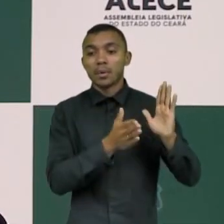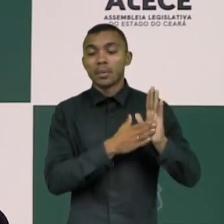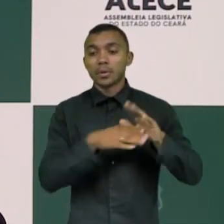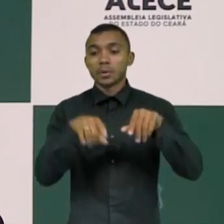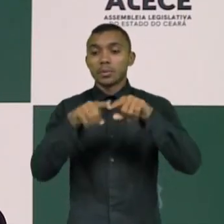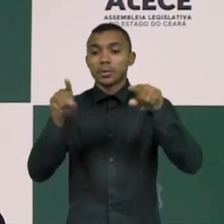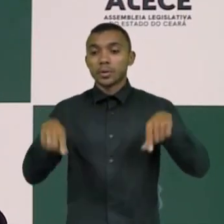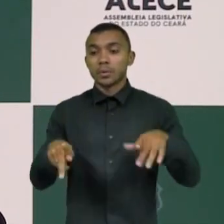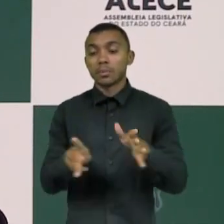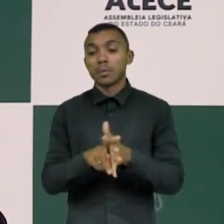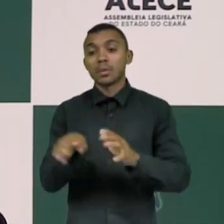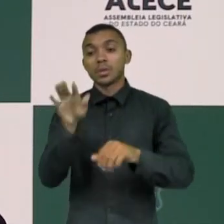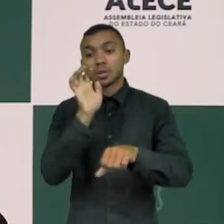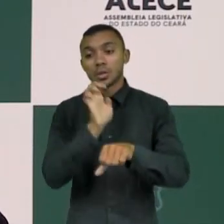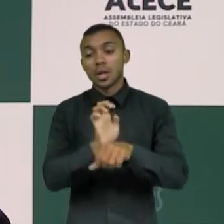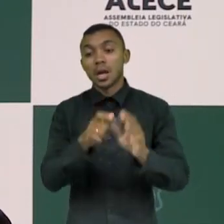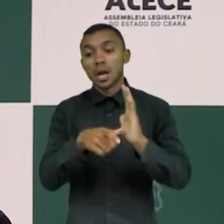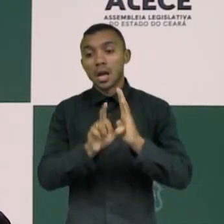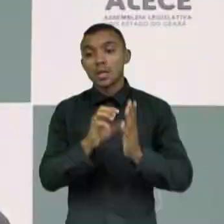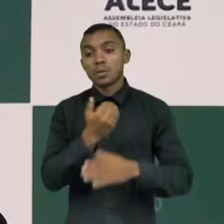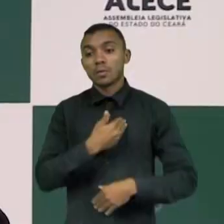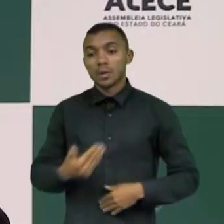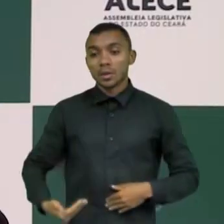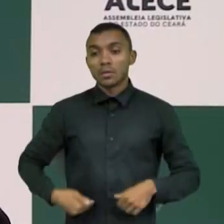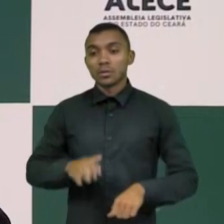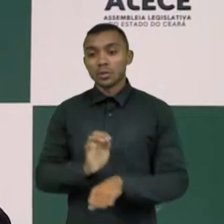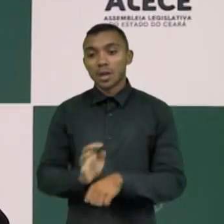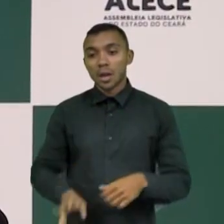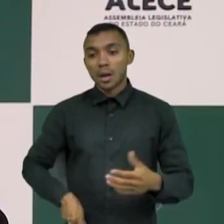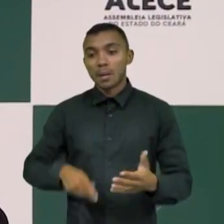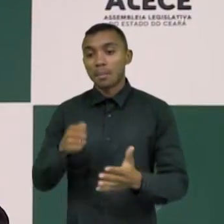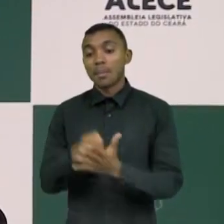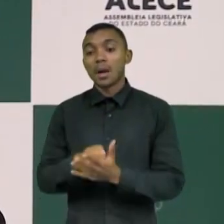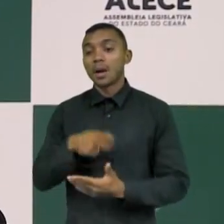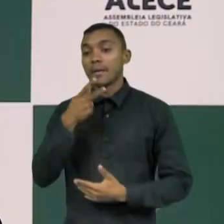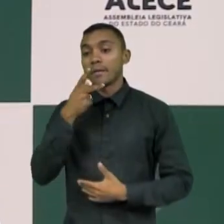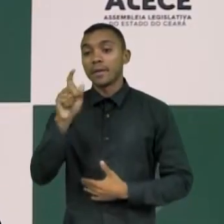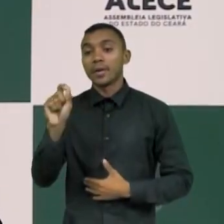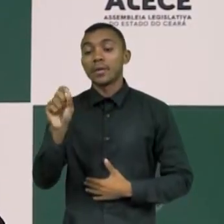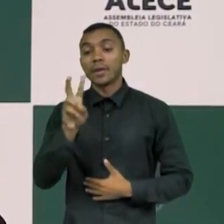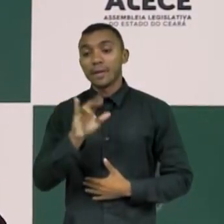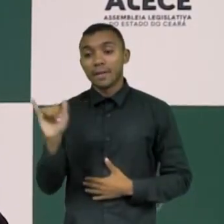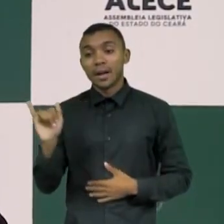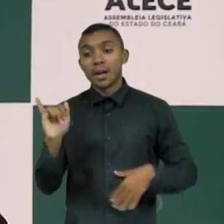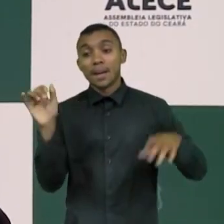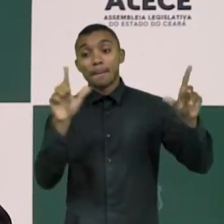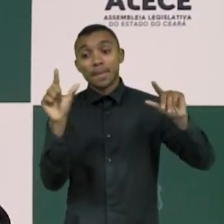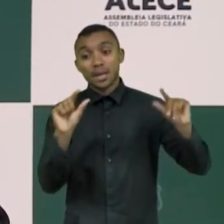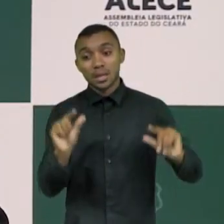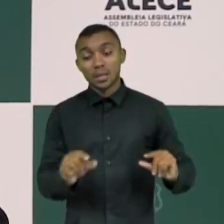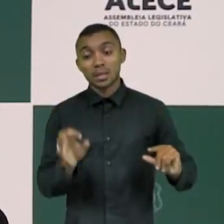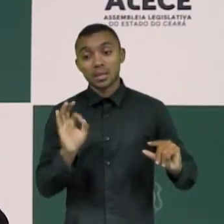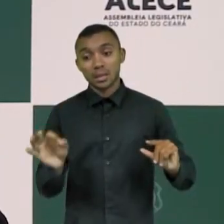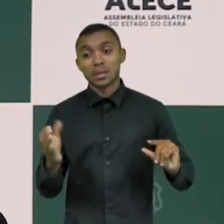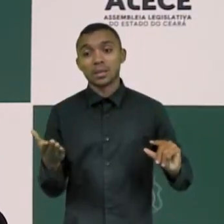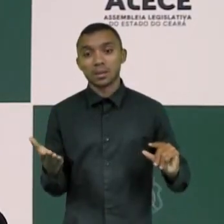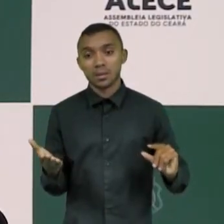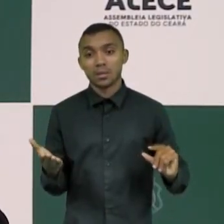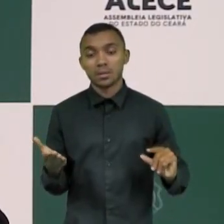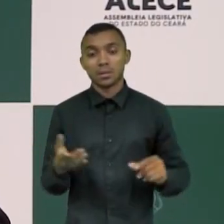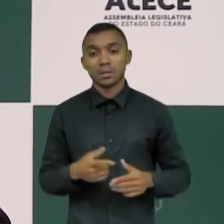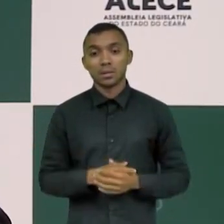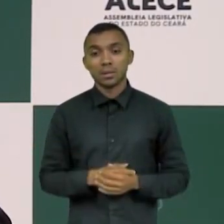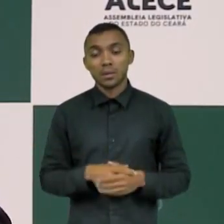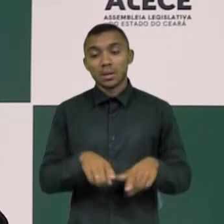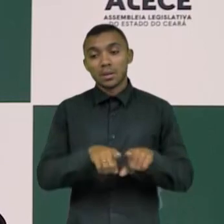estadual, pago pelo governo do estado, à população mais humilde, que iria, com certeza, reduzir a desigualdade, diminuir as pessoas em situação